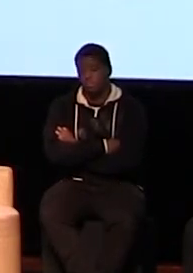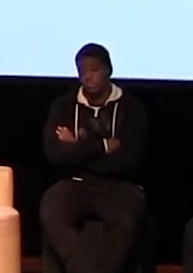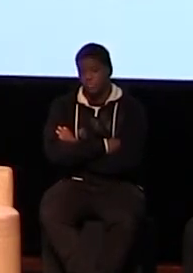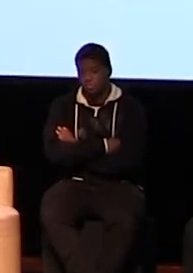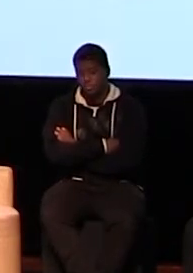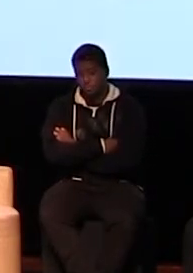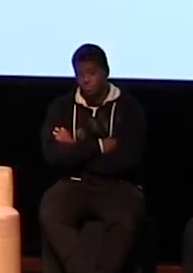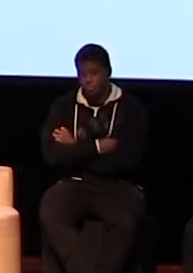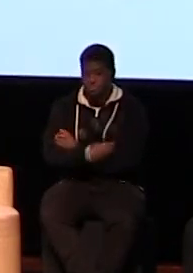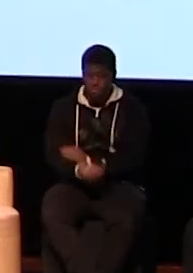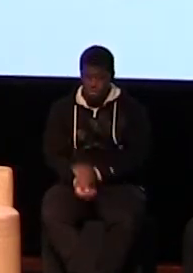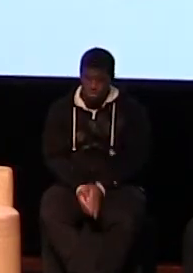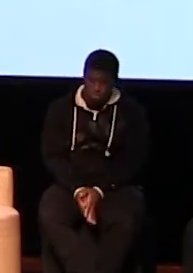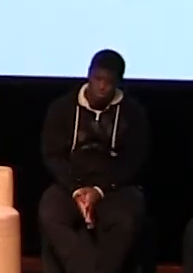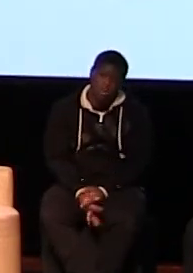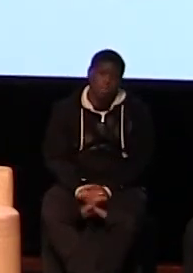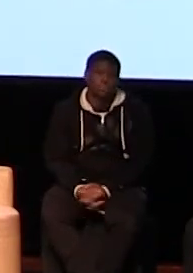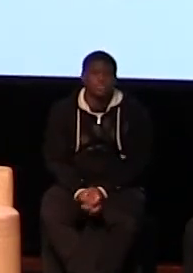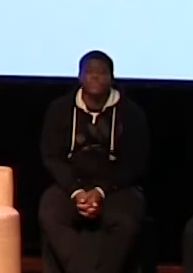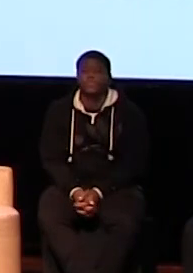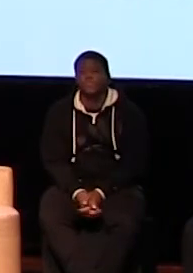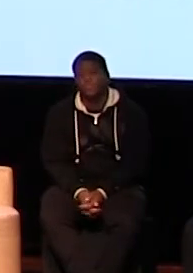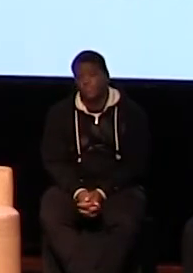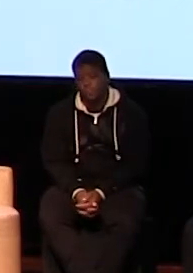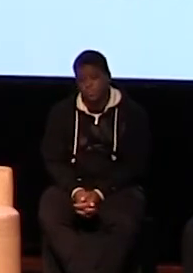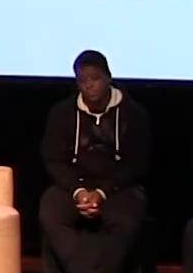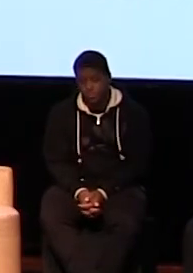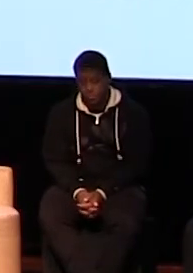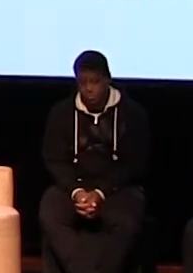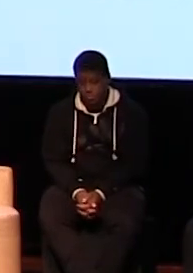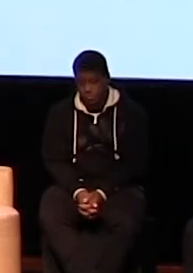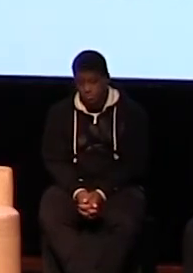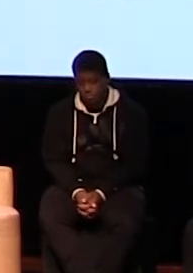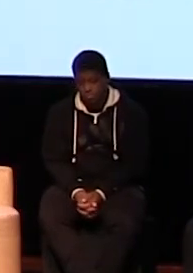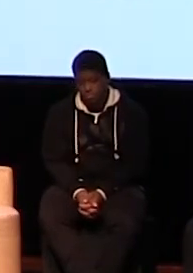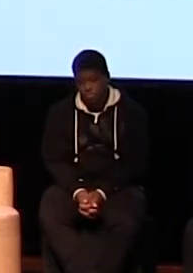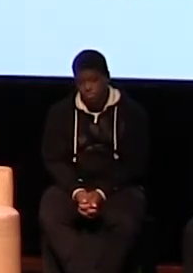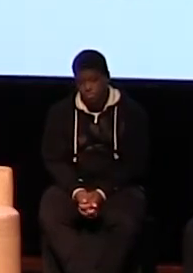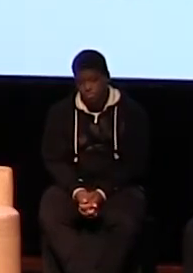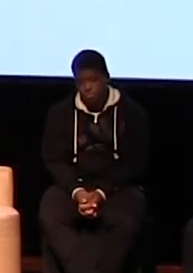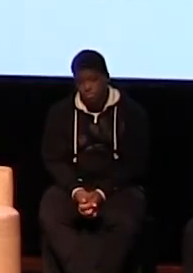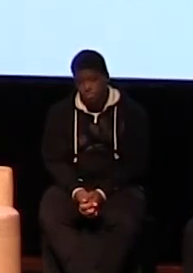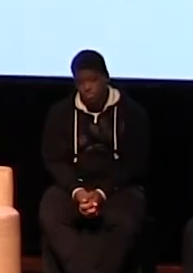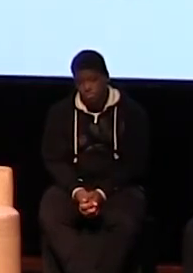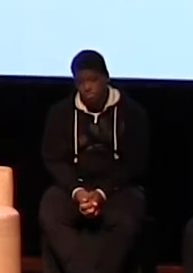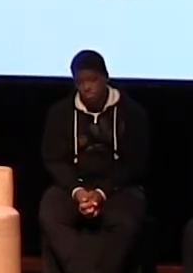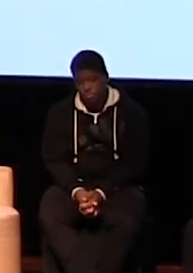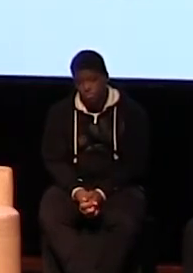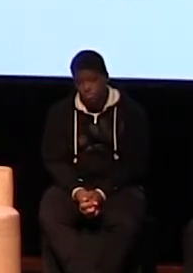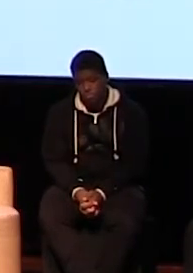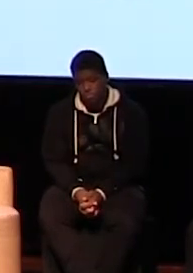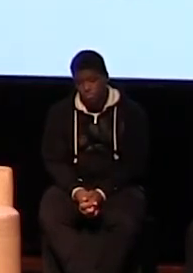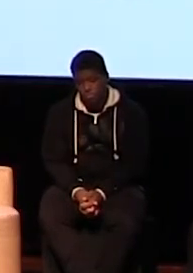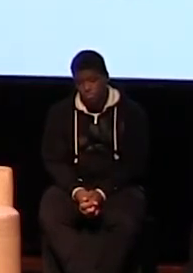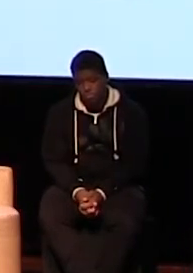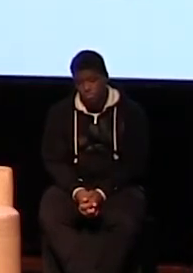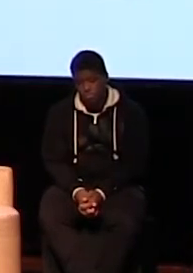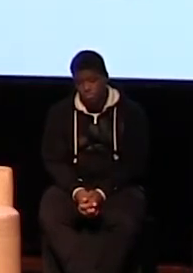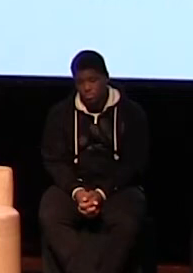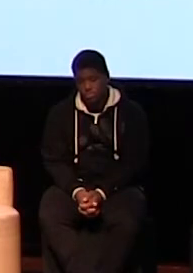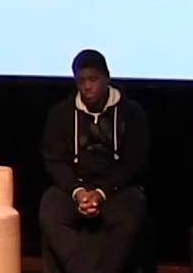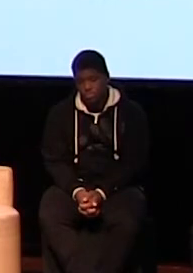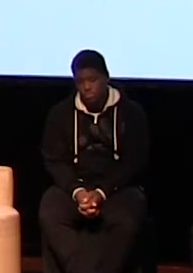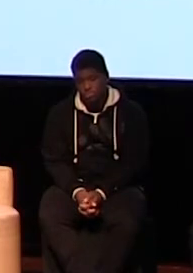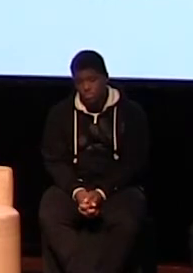Teve algum problema com funcionários, com alunos, com professores. E muitas das vezes a gente até parabeniza